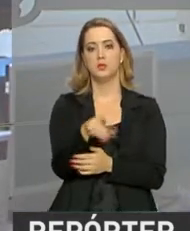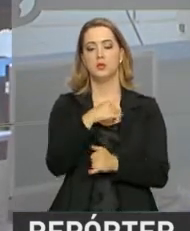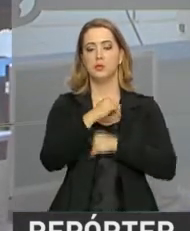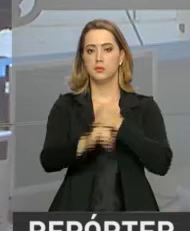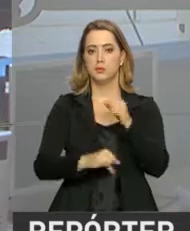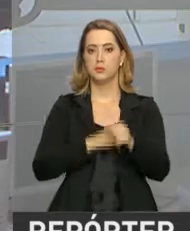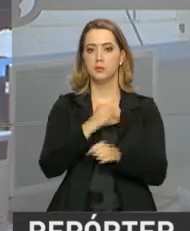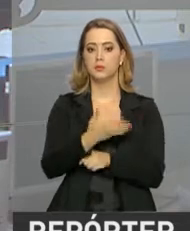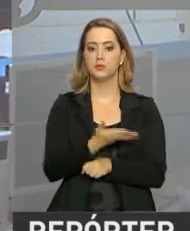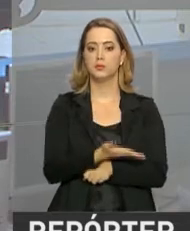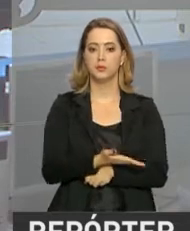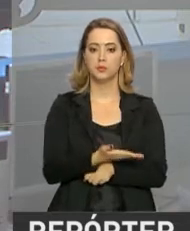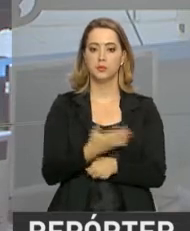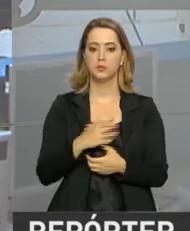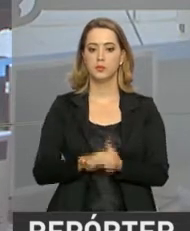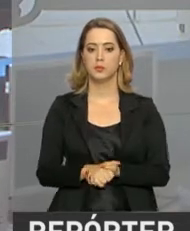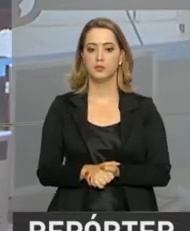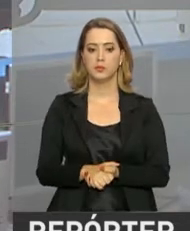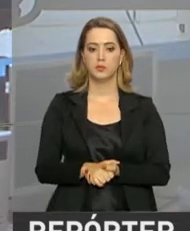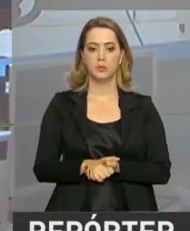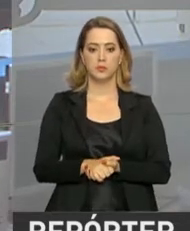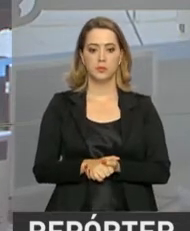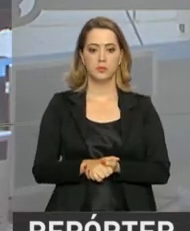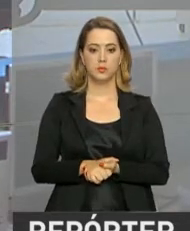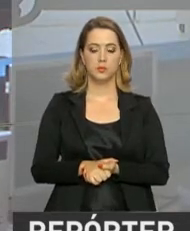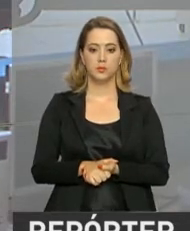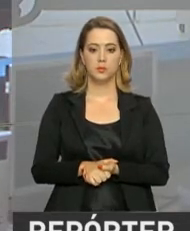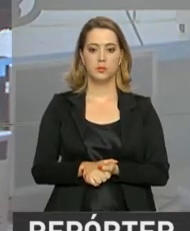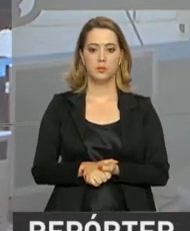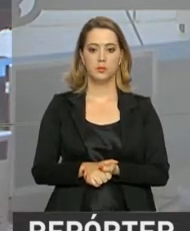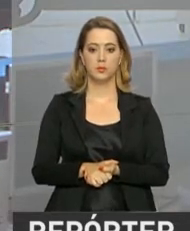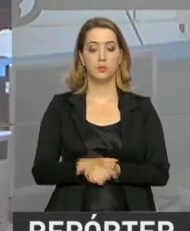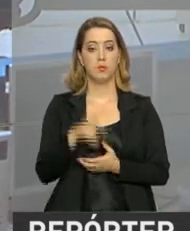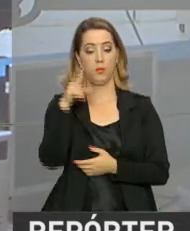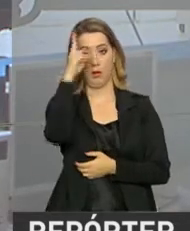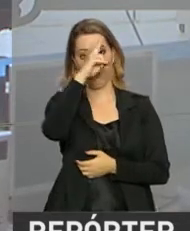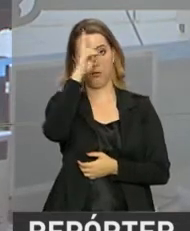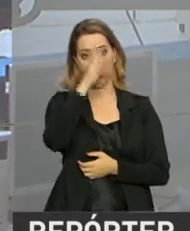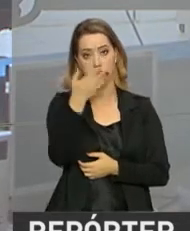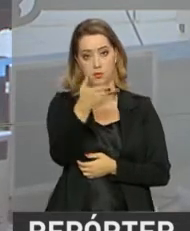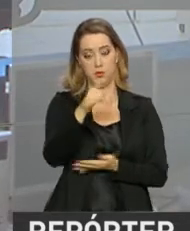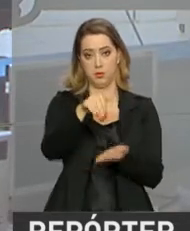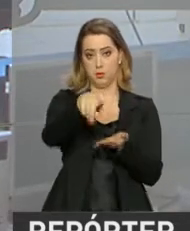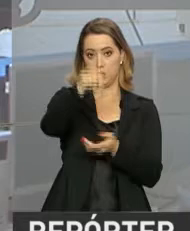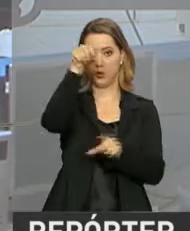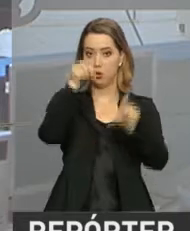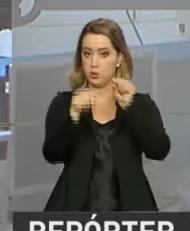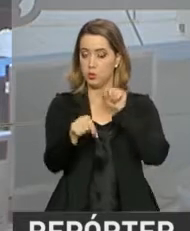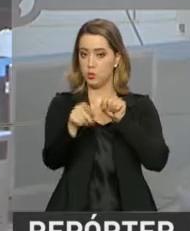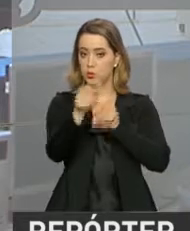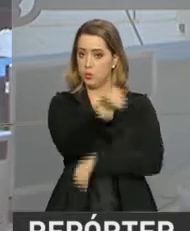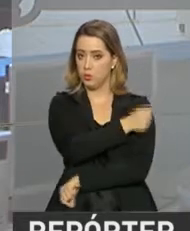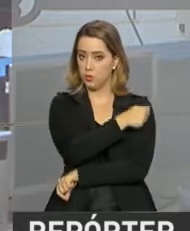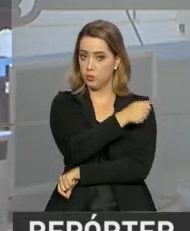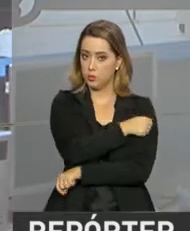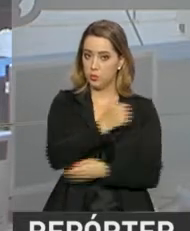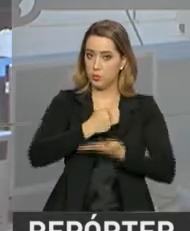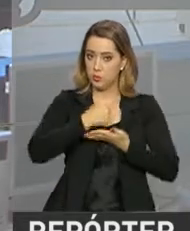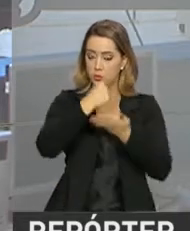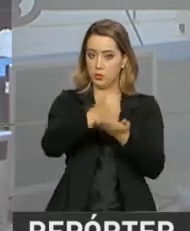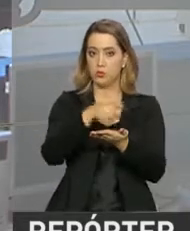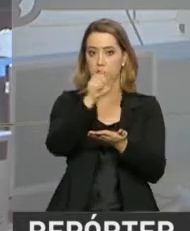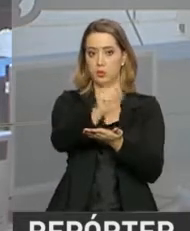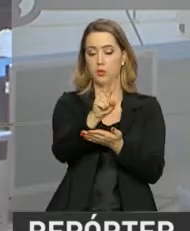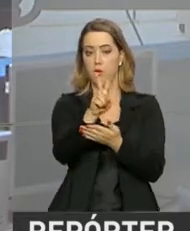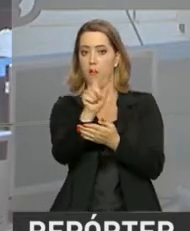sisu gestão ponto mec.gov.br vale lembrar que a seleção dos candidatos para as vagas oferecidas pelo sisu